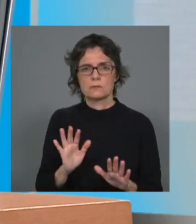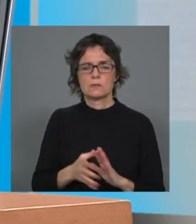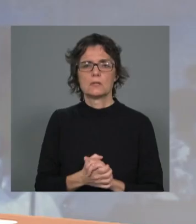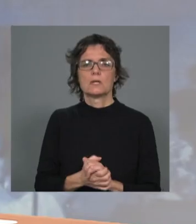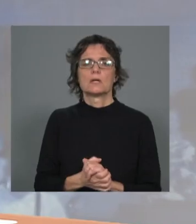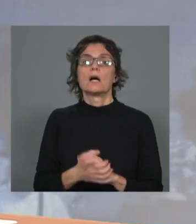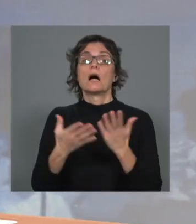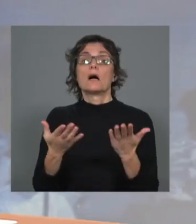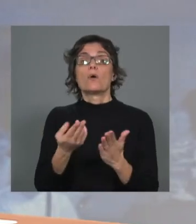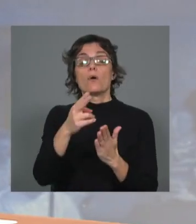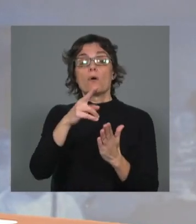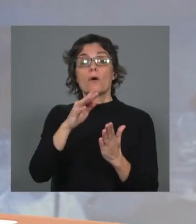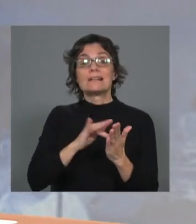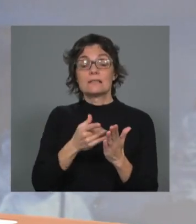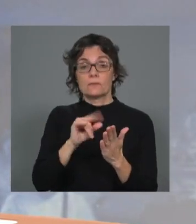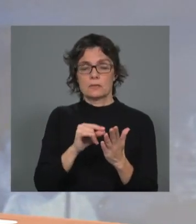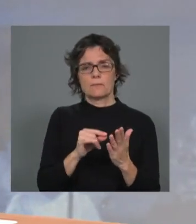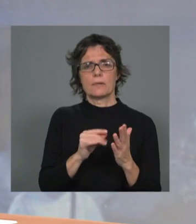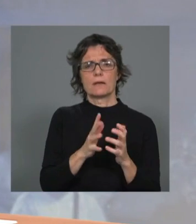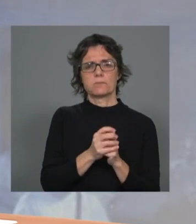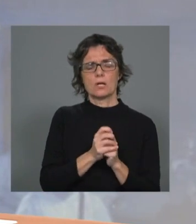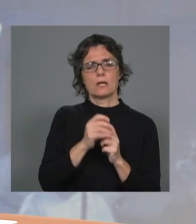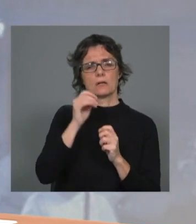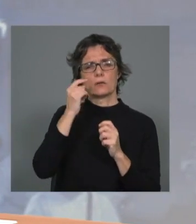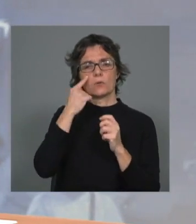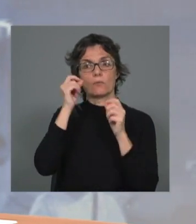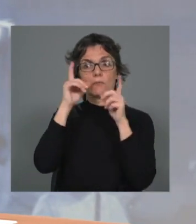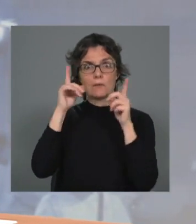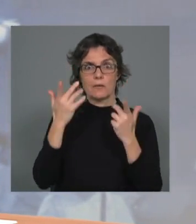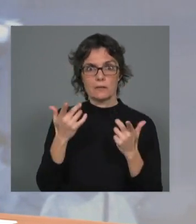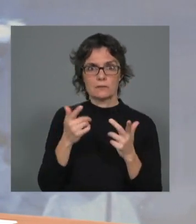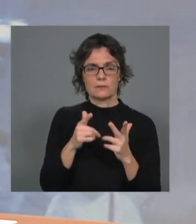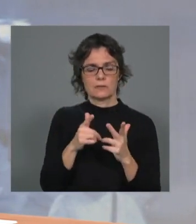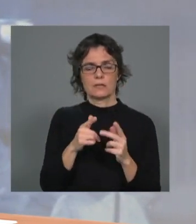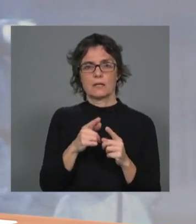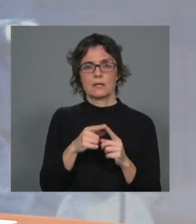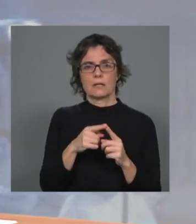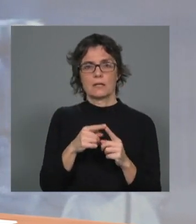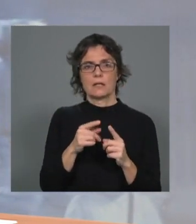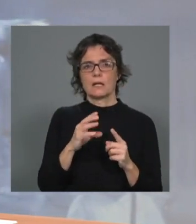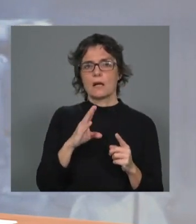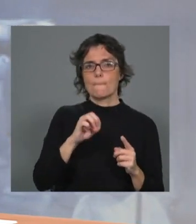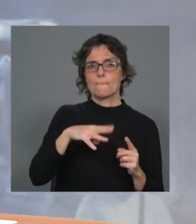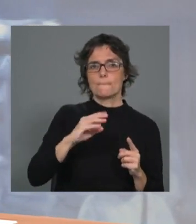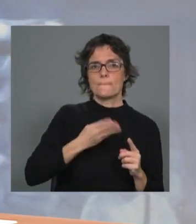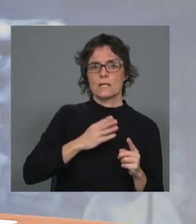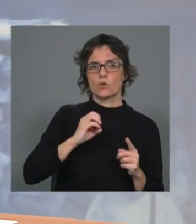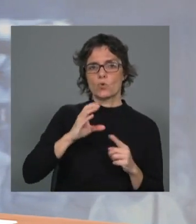obras como A Rezar de Olhos Abertos, de José Tolentino